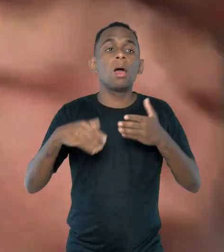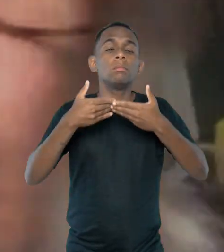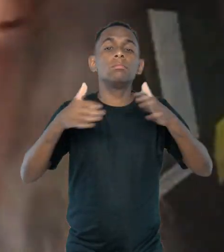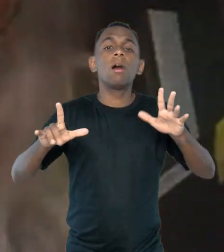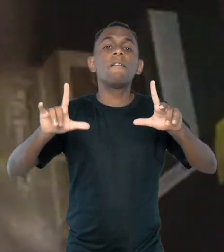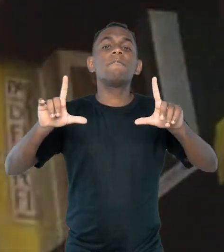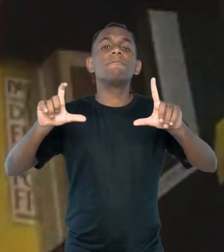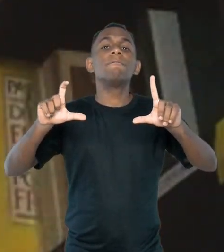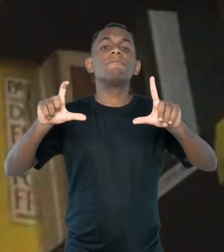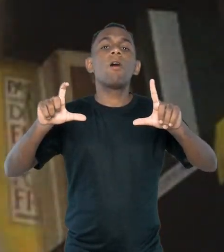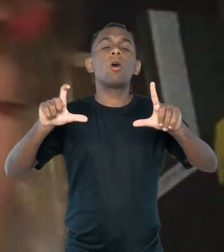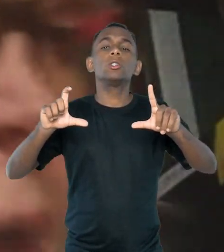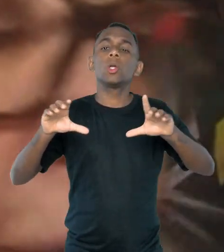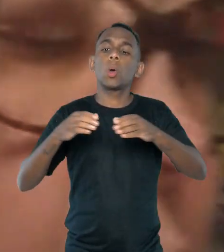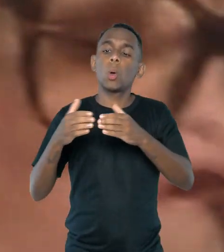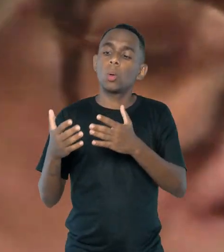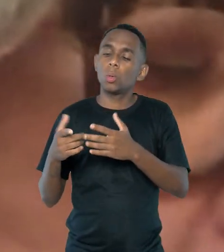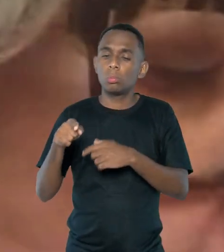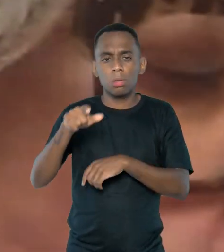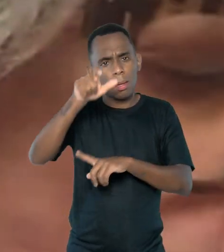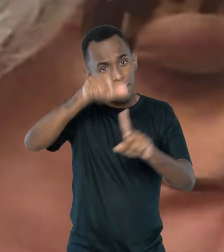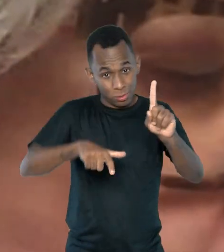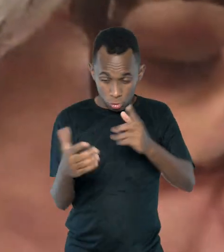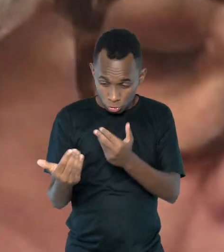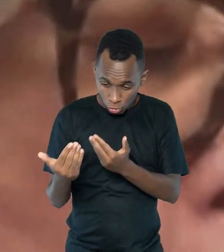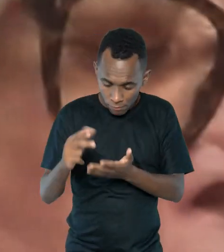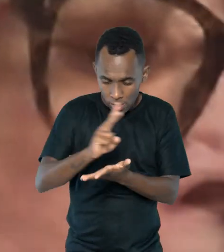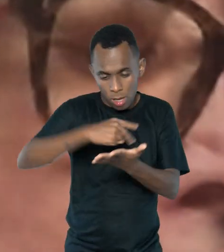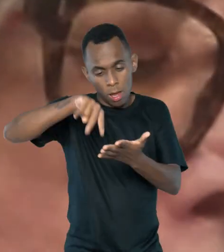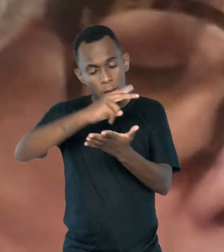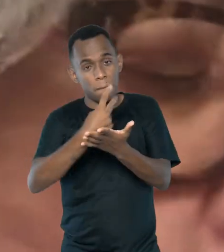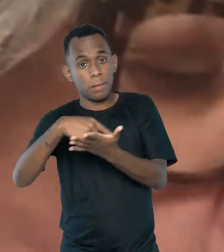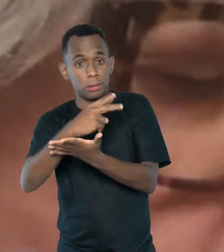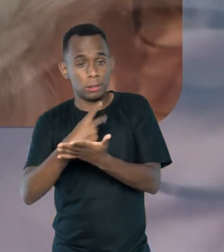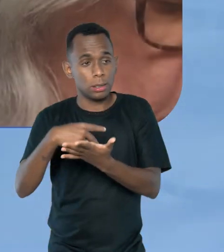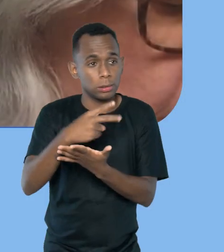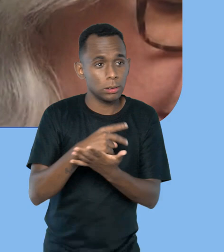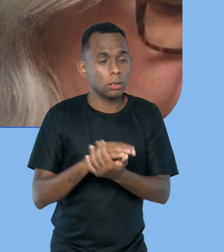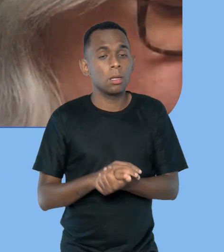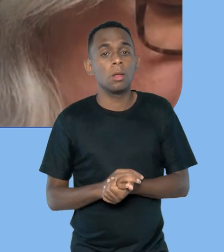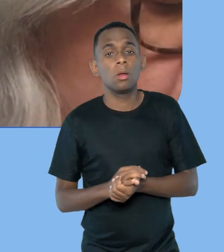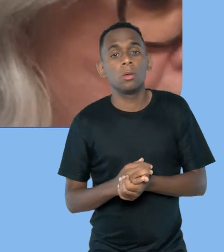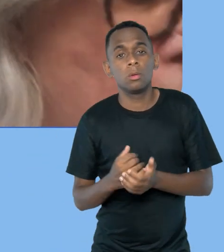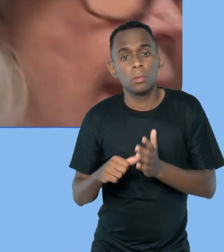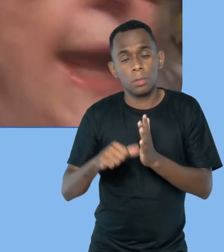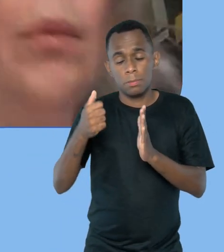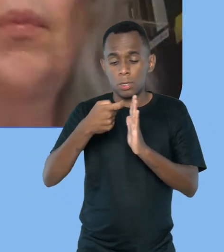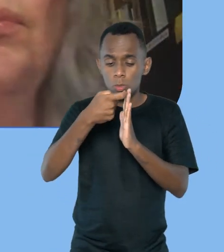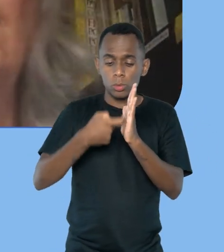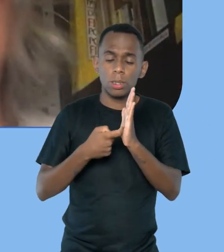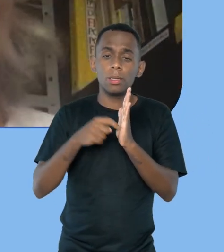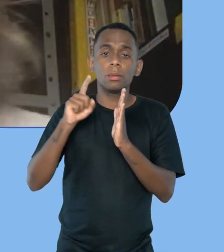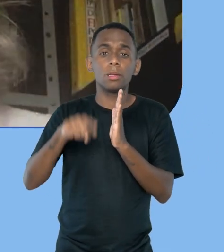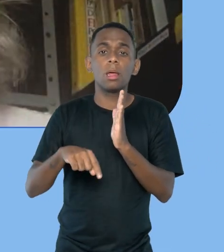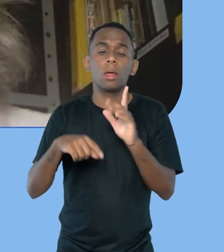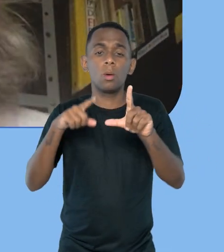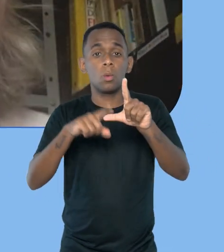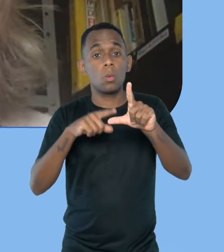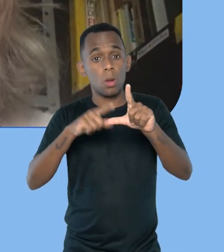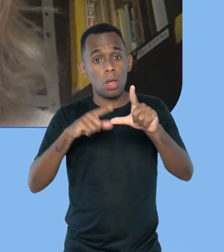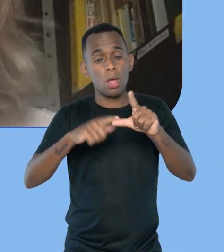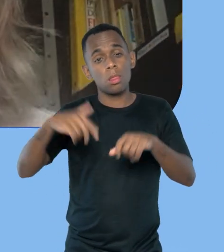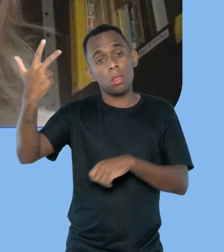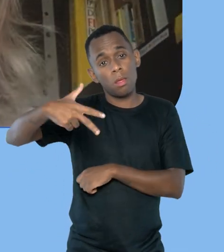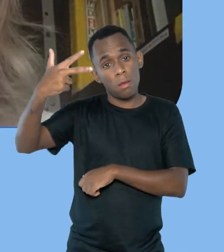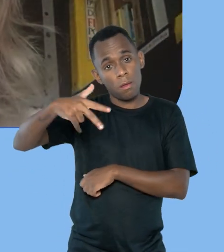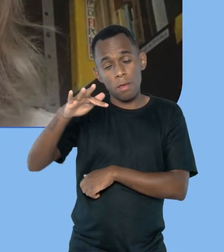uma foto de um jovem dançando break. Depois do texto, o primeiro texto, é uma letra de rap